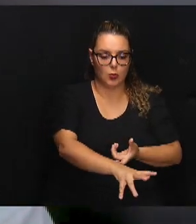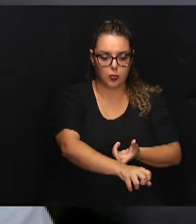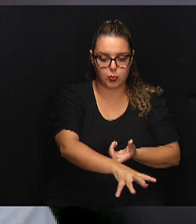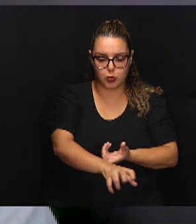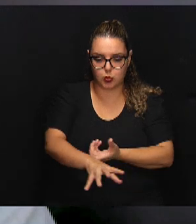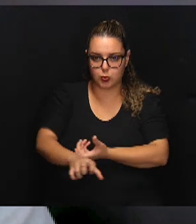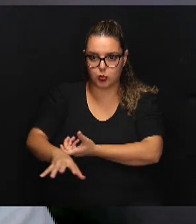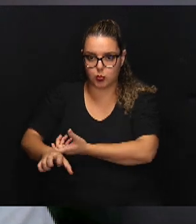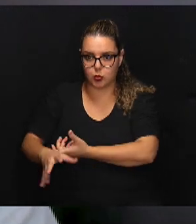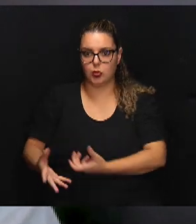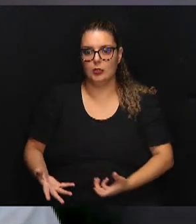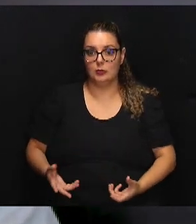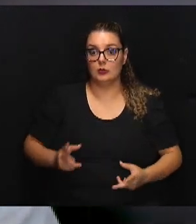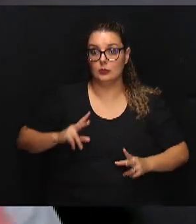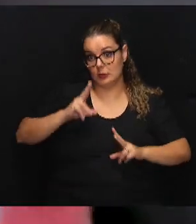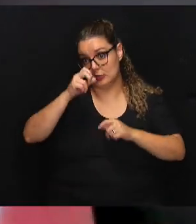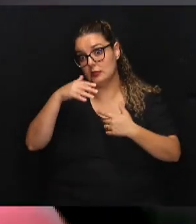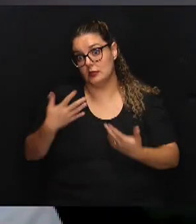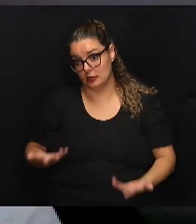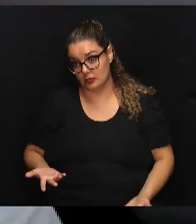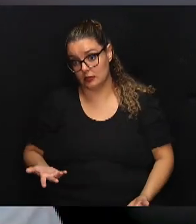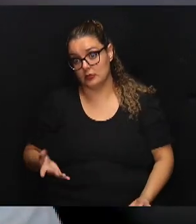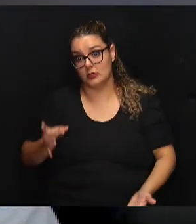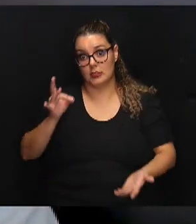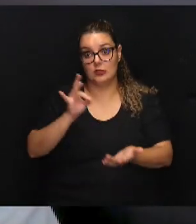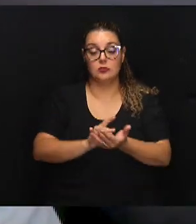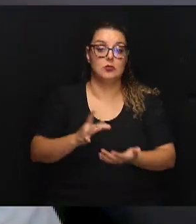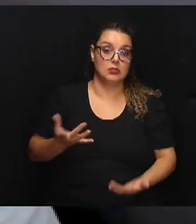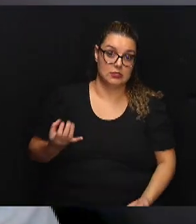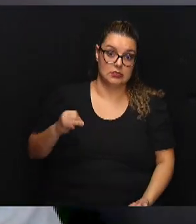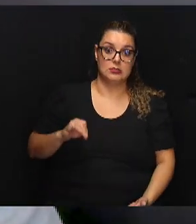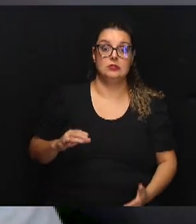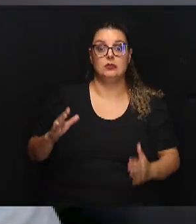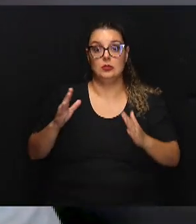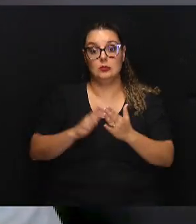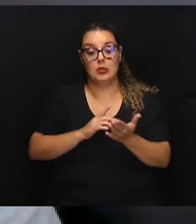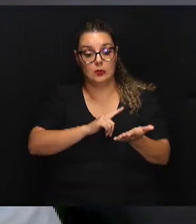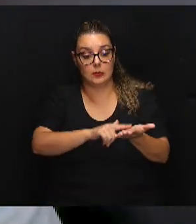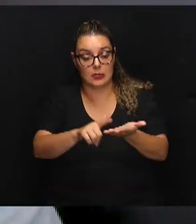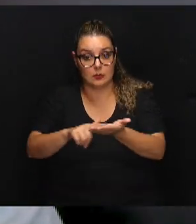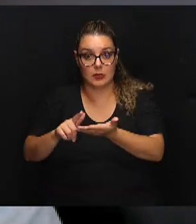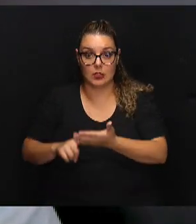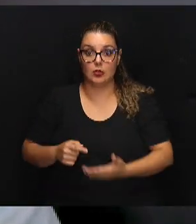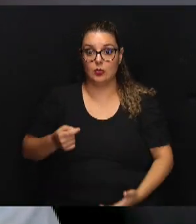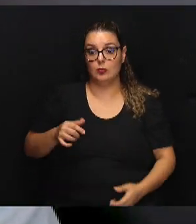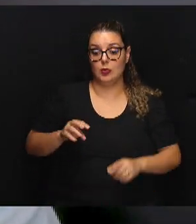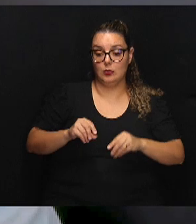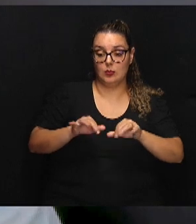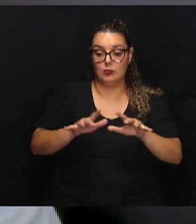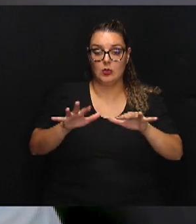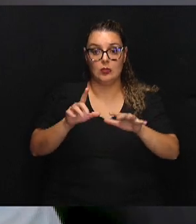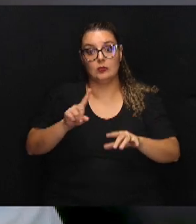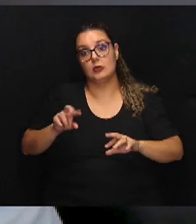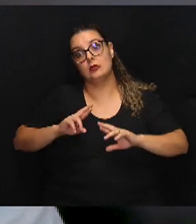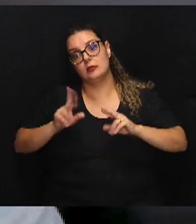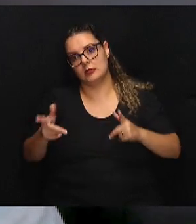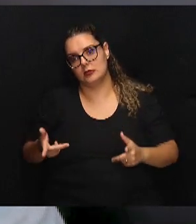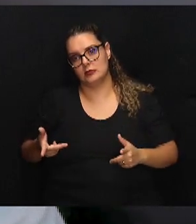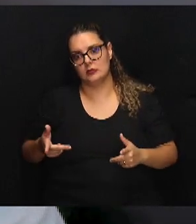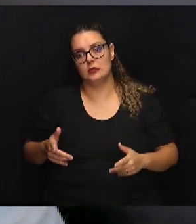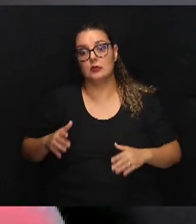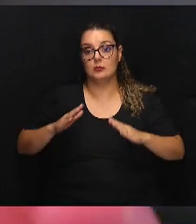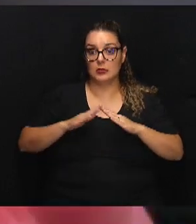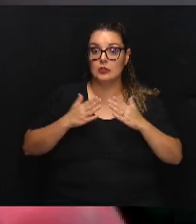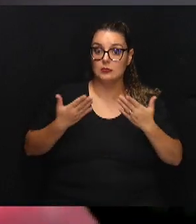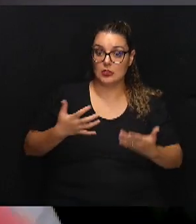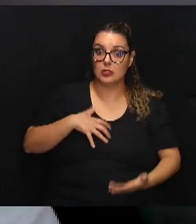Porque ele aspira com muito mais força. Então, na verdade, se você tiver uma casa limpa, uma casa com pouco pó não vai fazer muita diferença. E para deixar a casa nessa